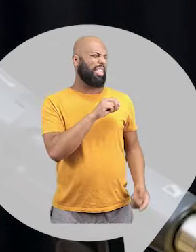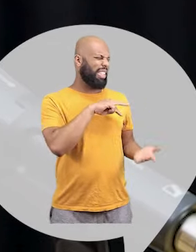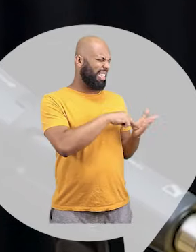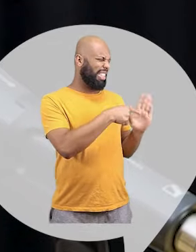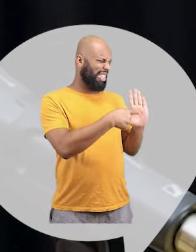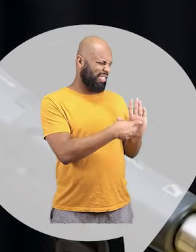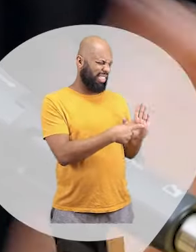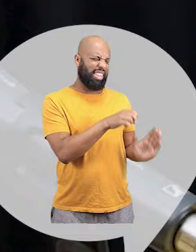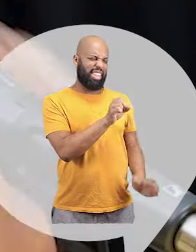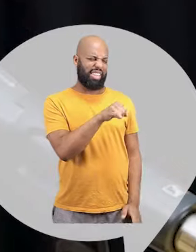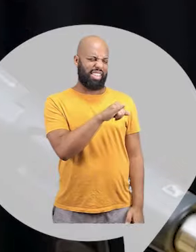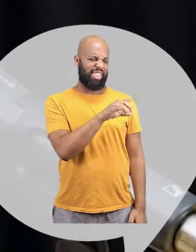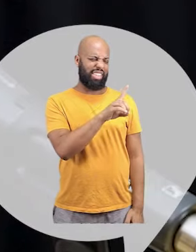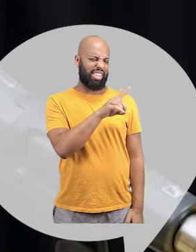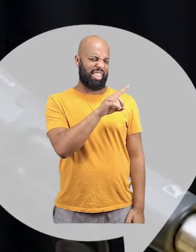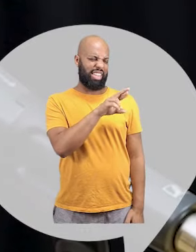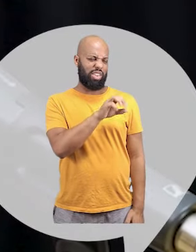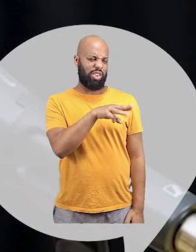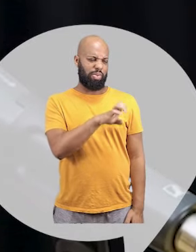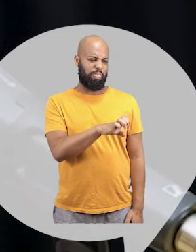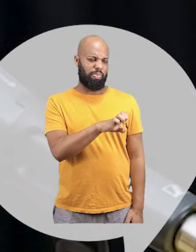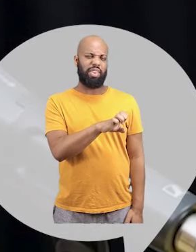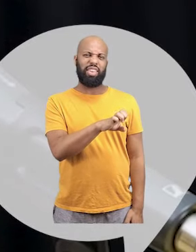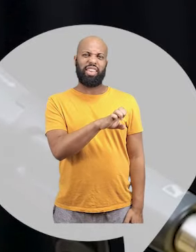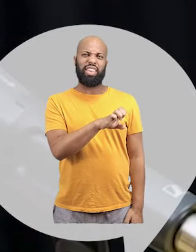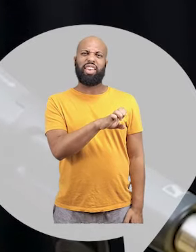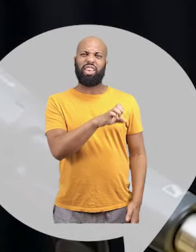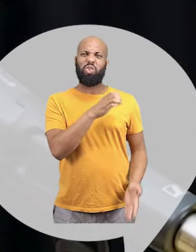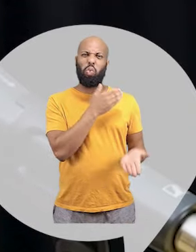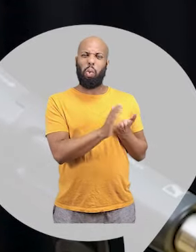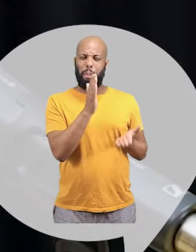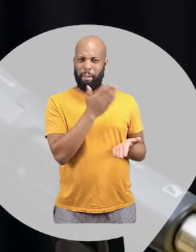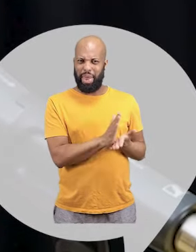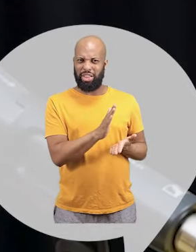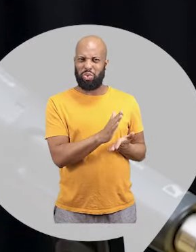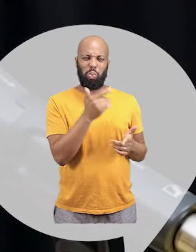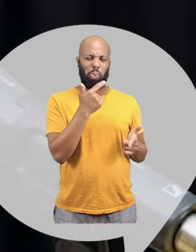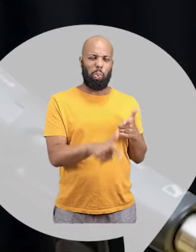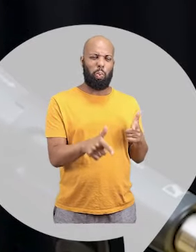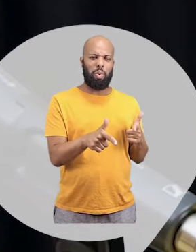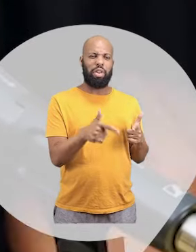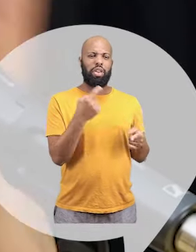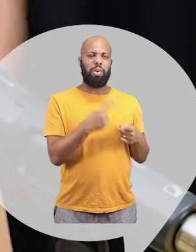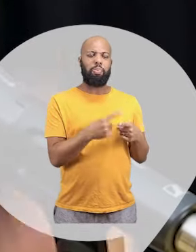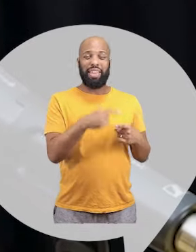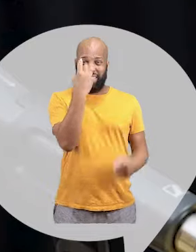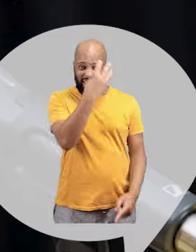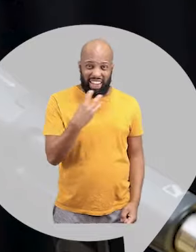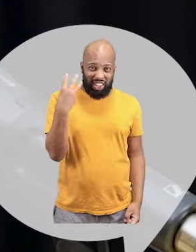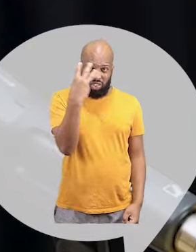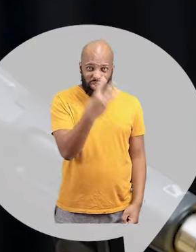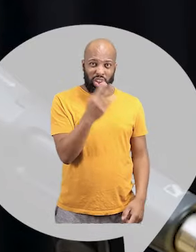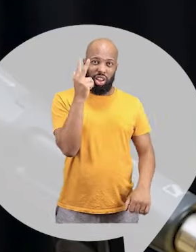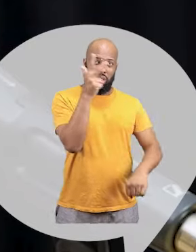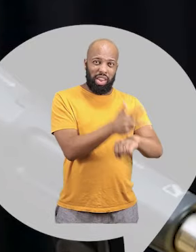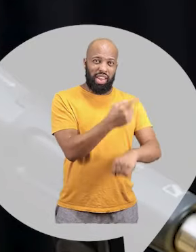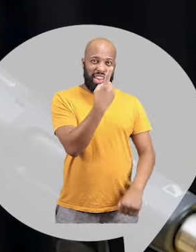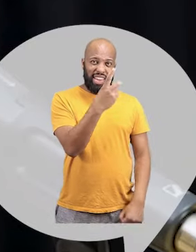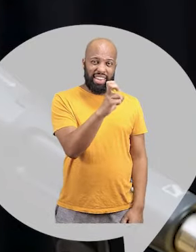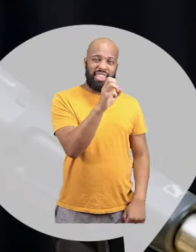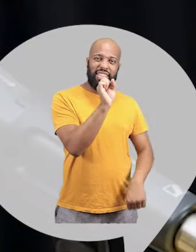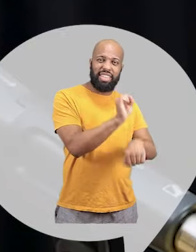triste é quando você vai gravar tipo assim quando a gente vai começar é verdade eu fico 3 horas para gravar